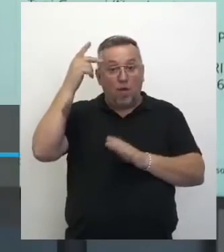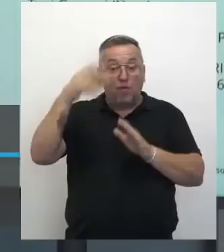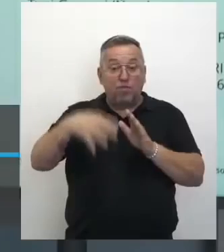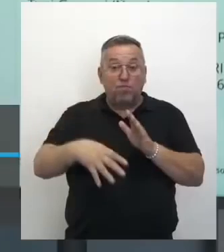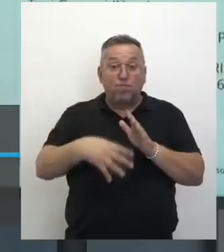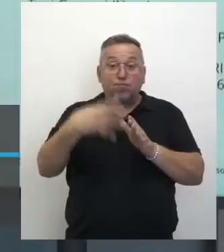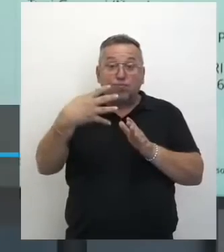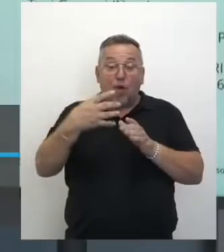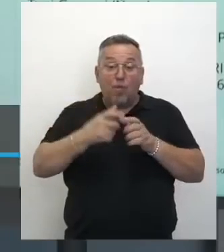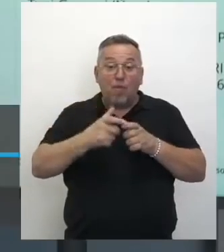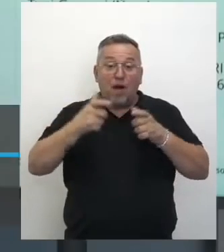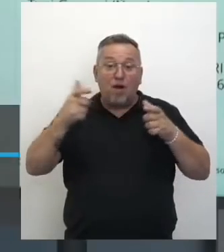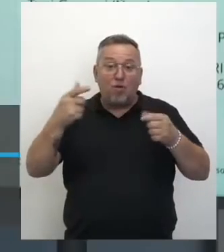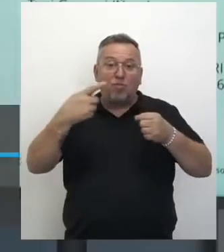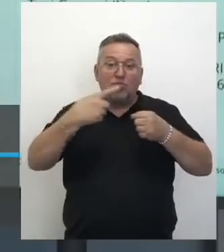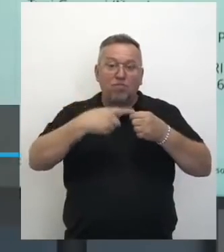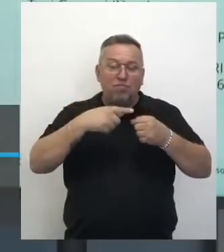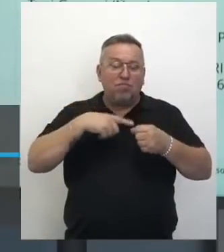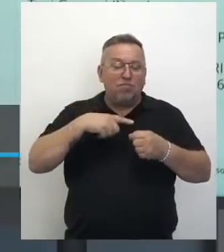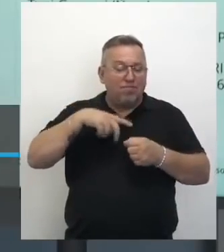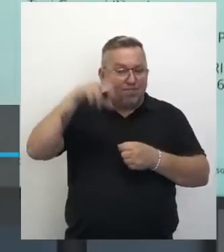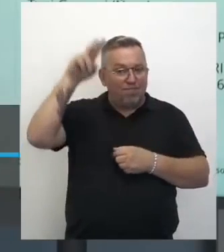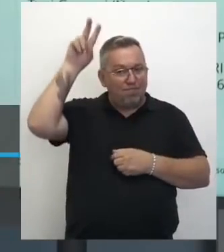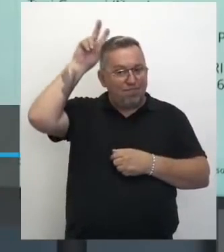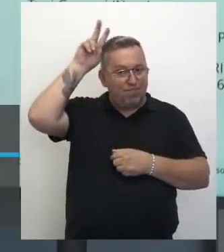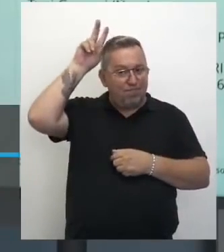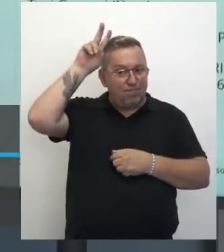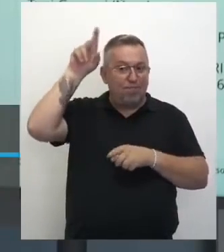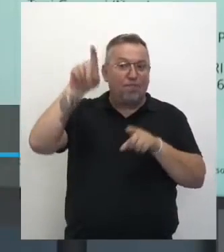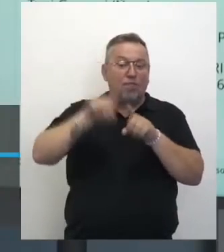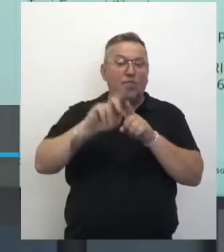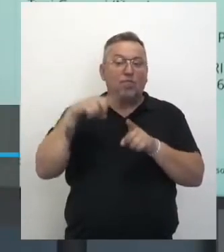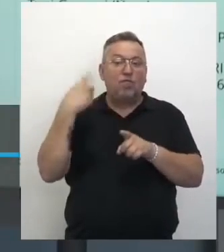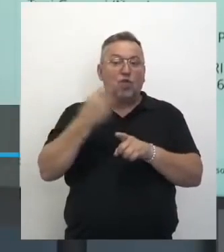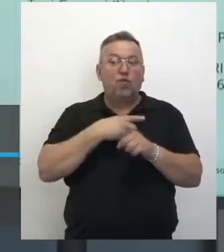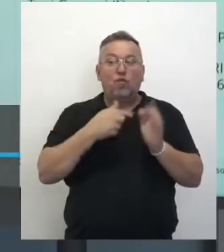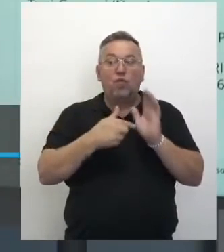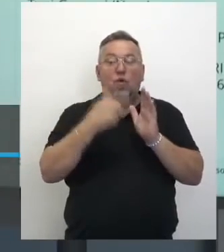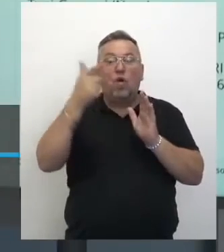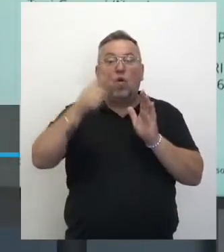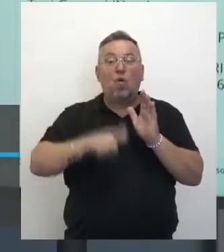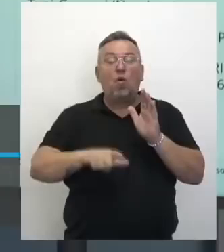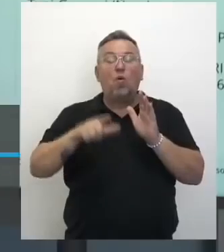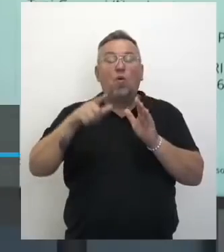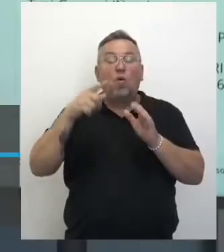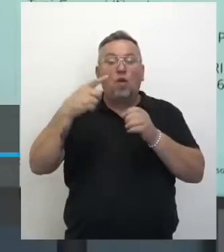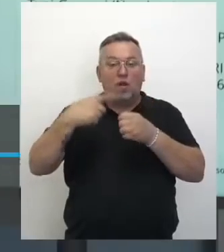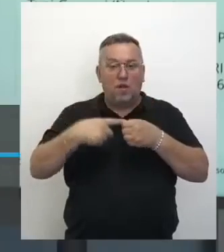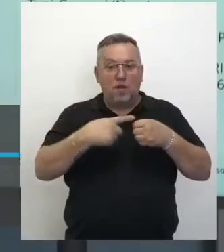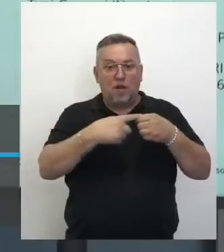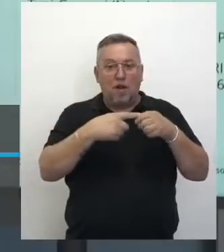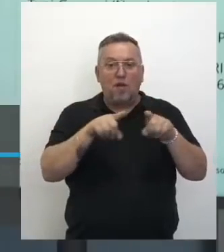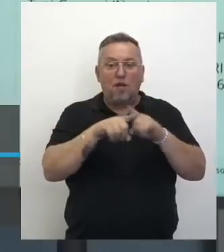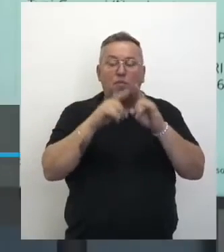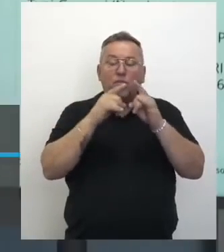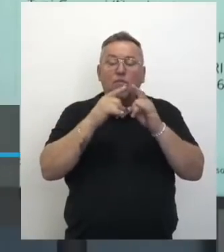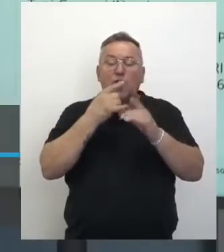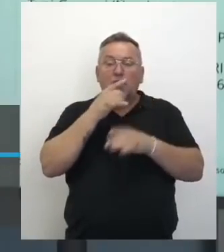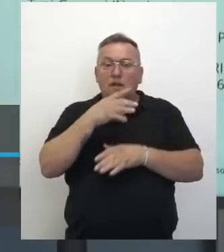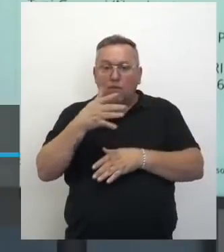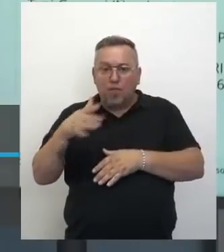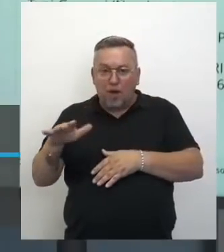cidade com populações indígenas. Nós vamos mostrar outras cidades aqui, principalmente cidades litorâneas também, né,